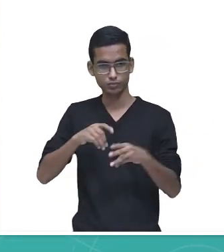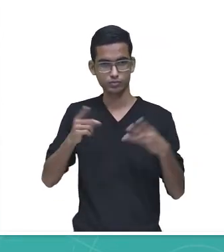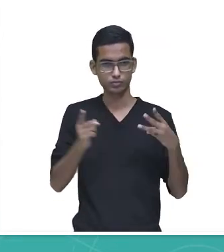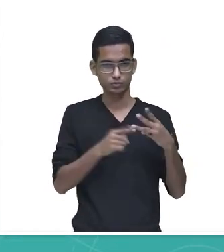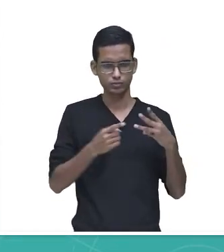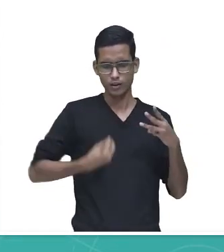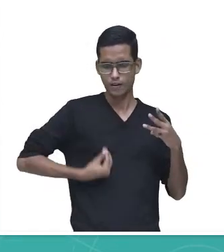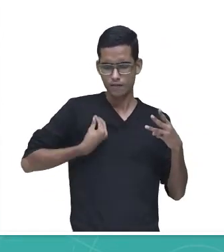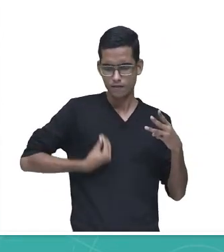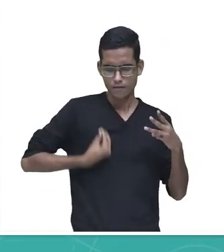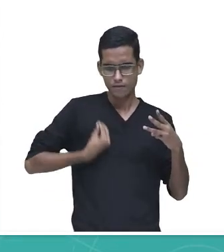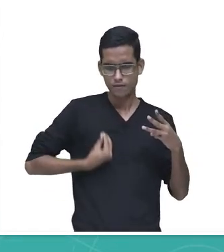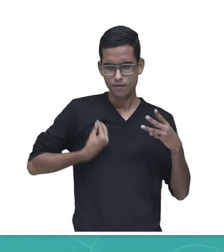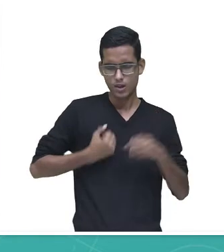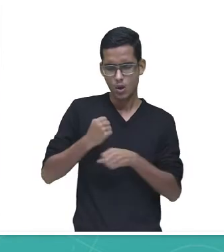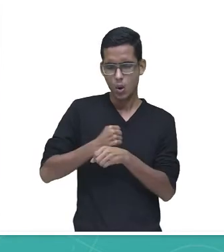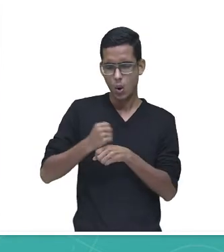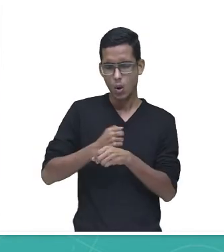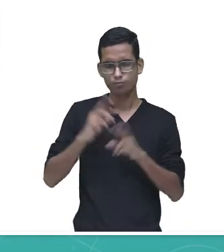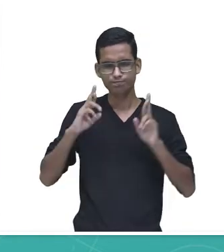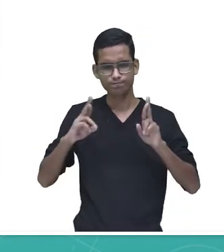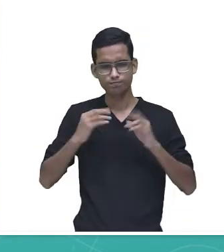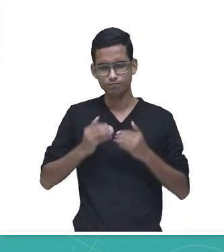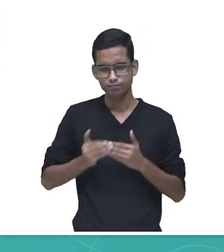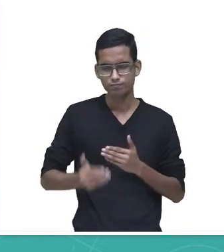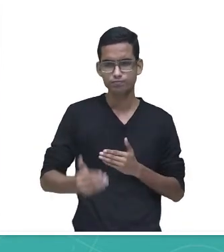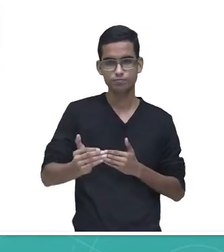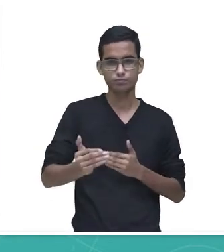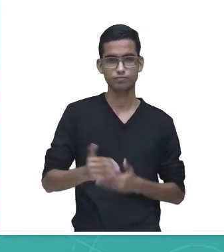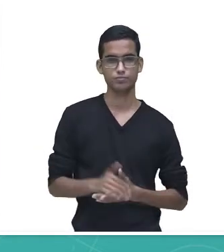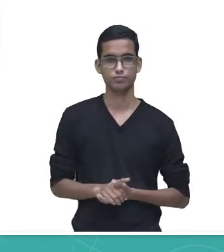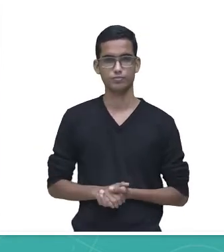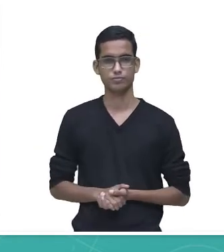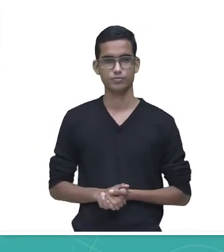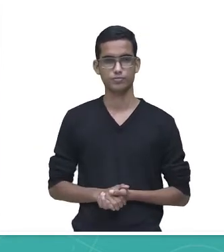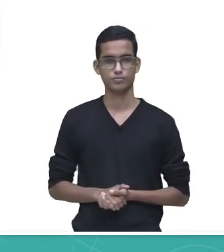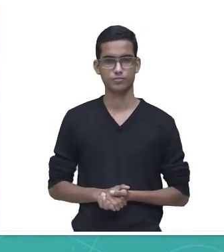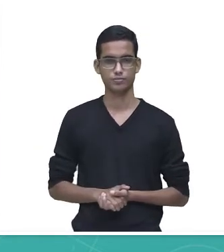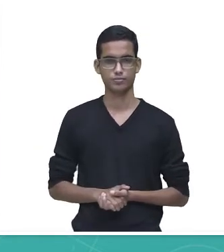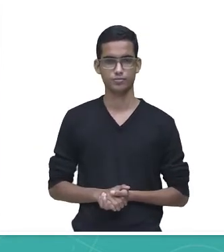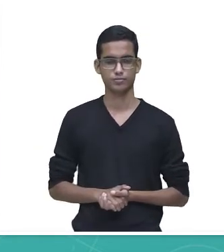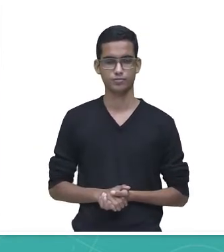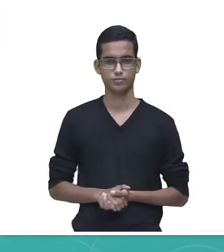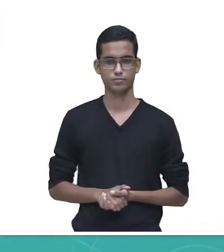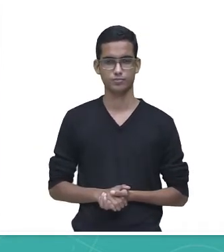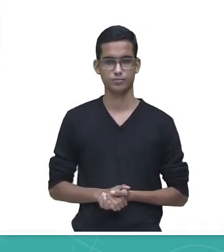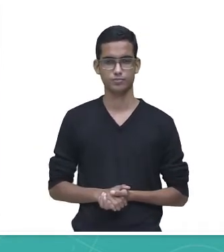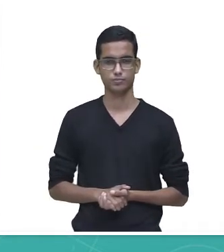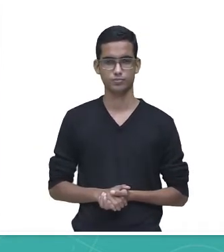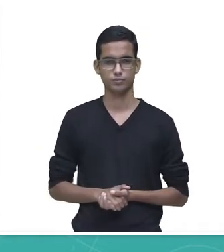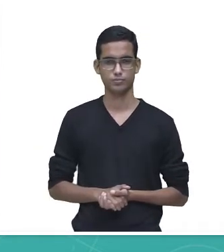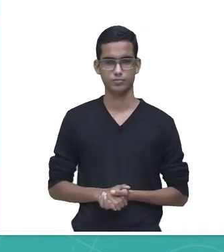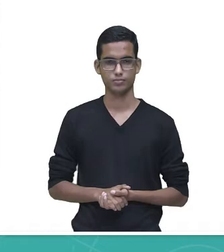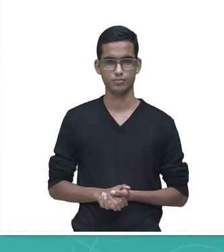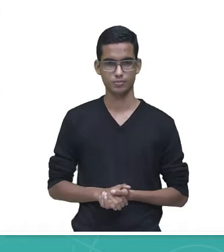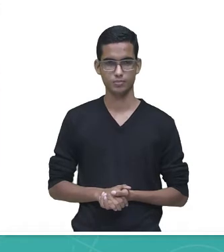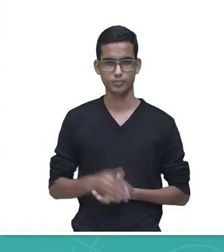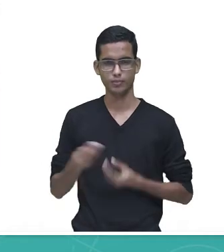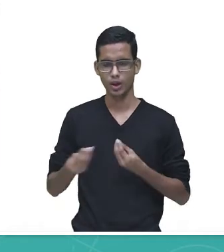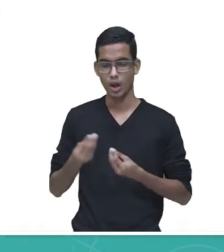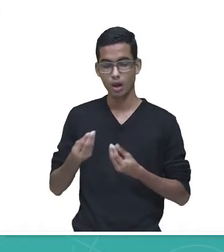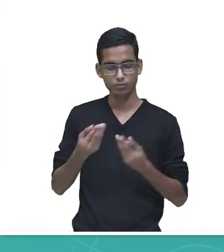e esperança média de vida, ou expectativa de vida, tá? Isso é importante destacar aí. é uma maneira padronizada